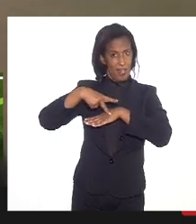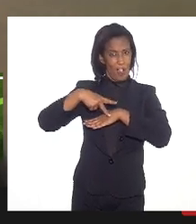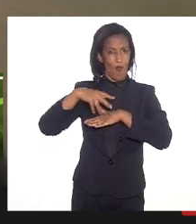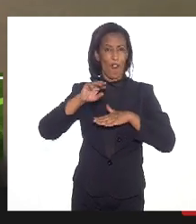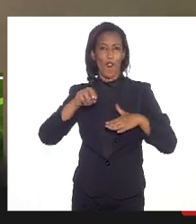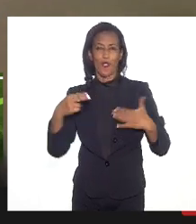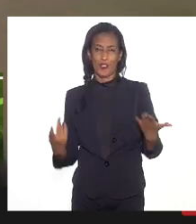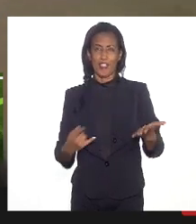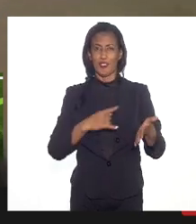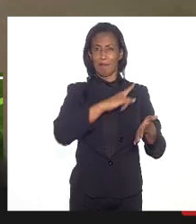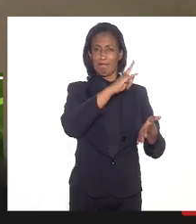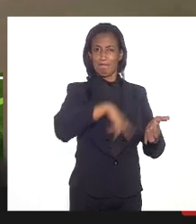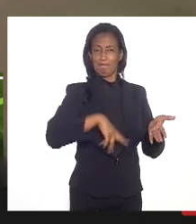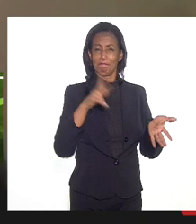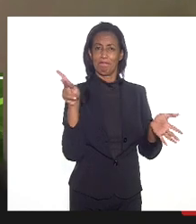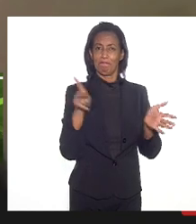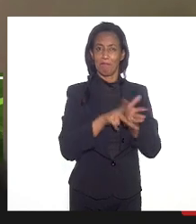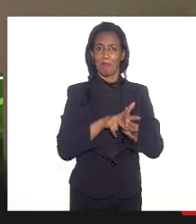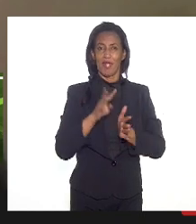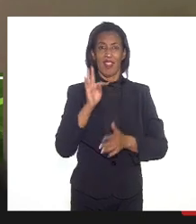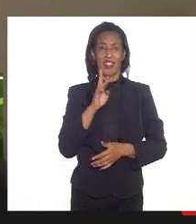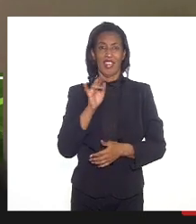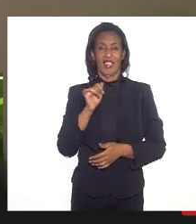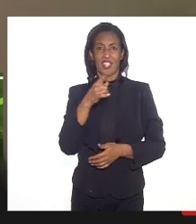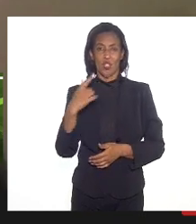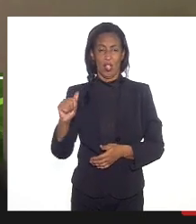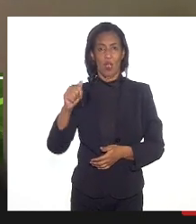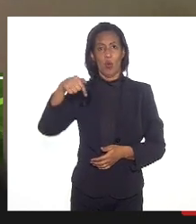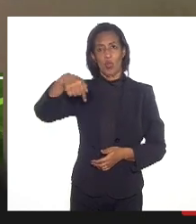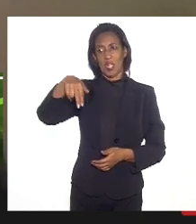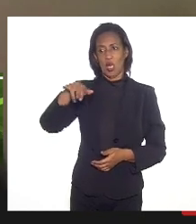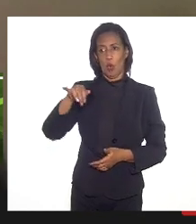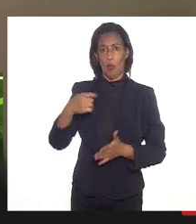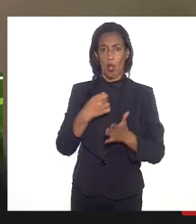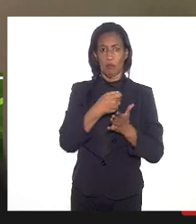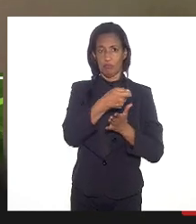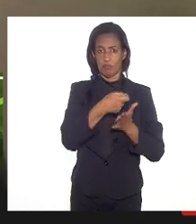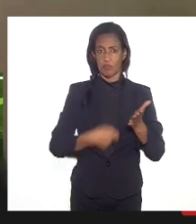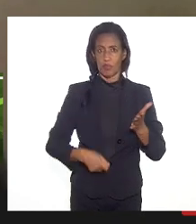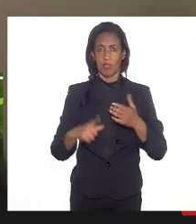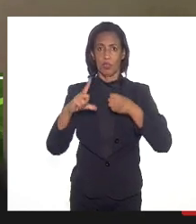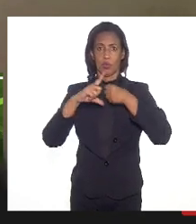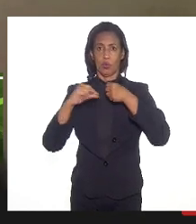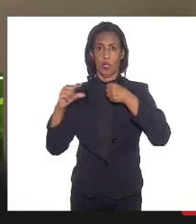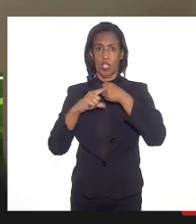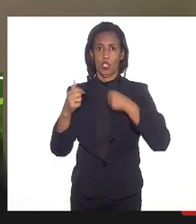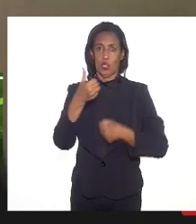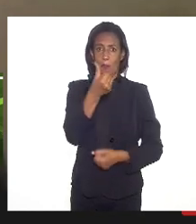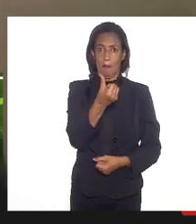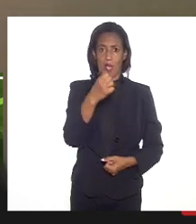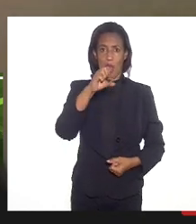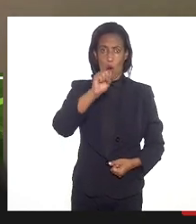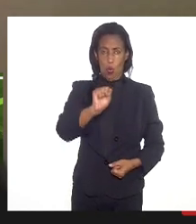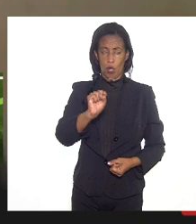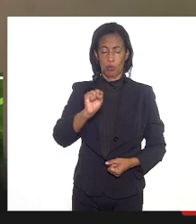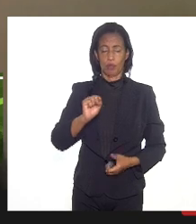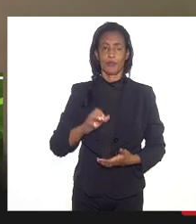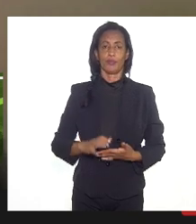dos territórios tradicionais quilombolas nos termos do artigo 68 da